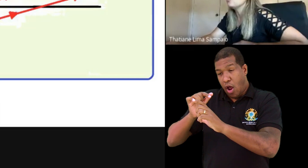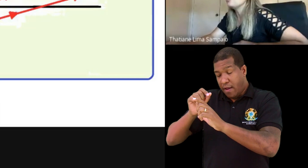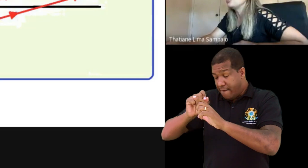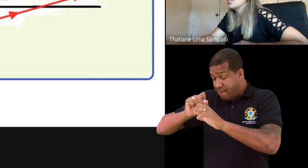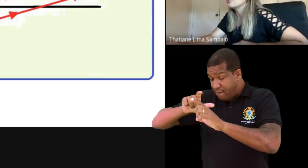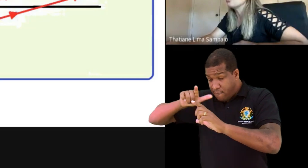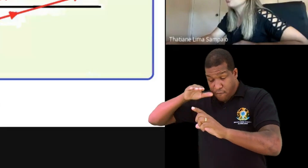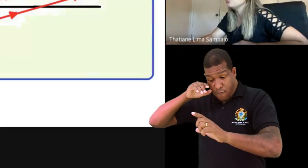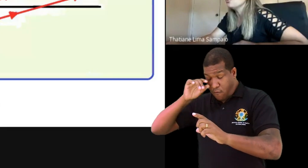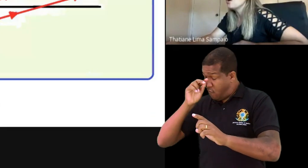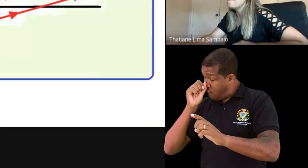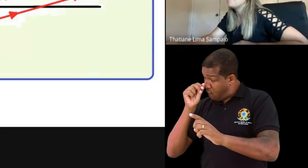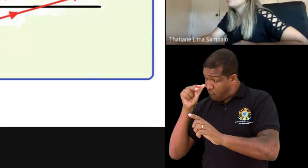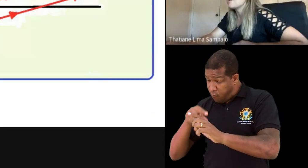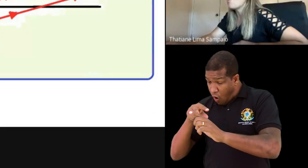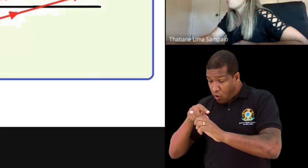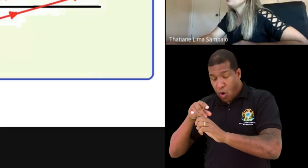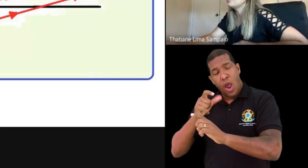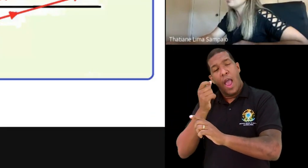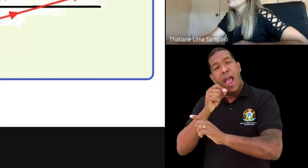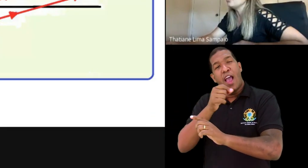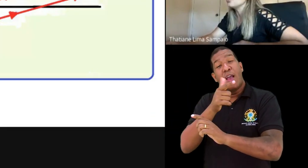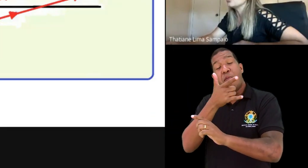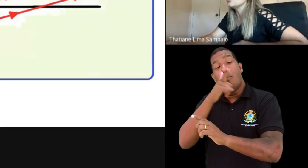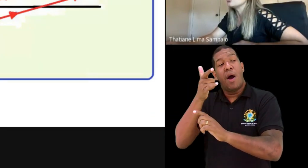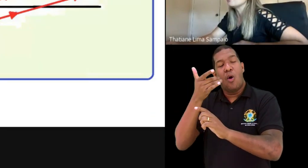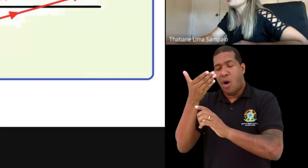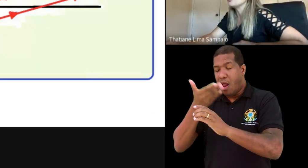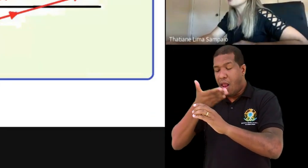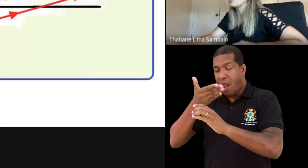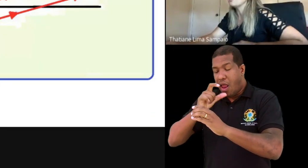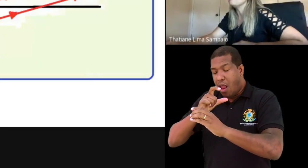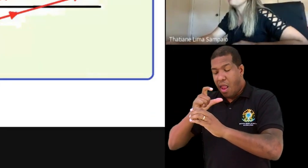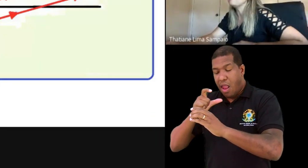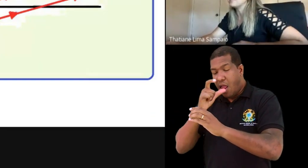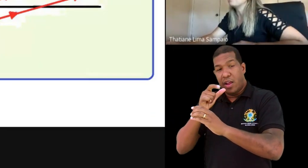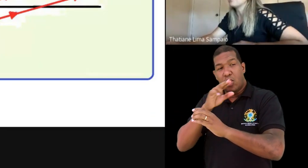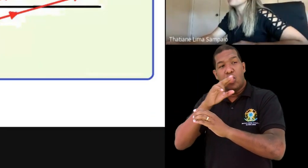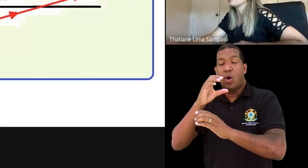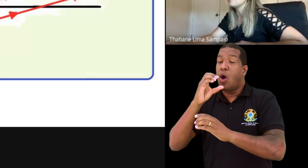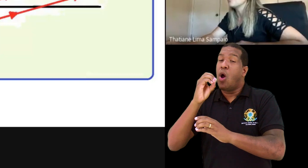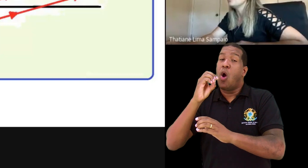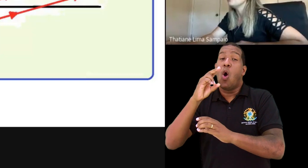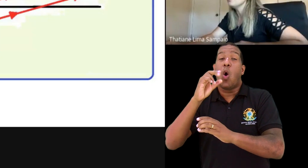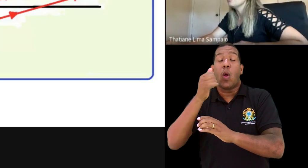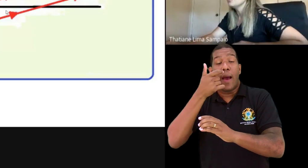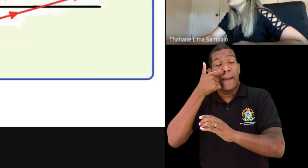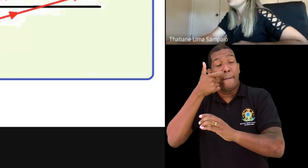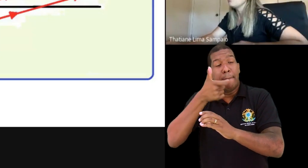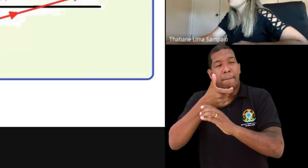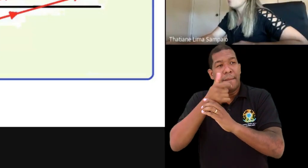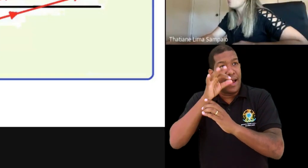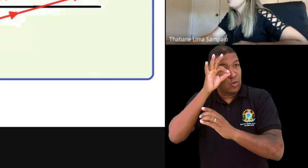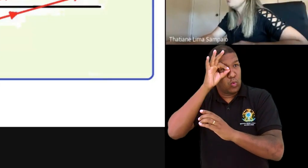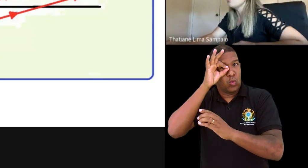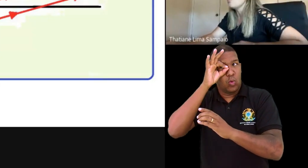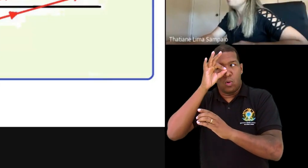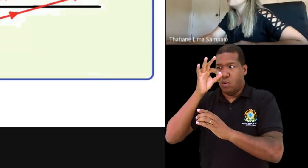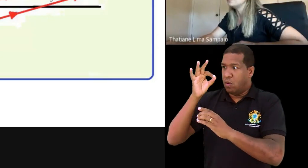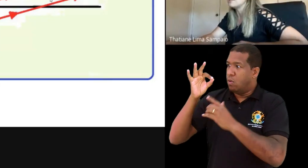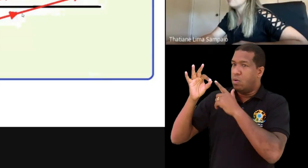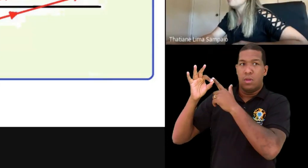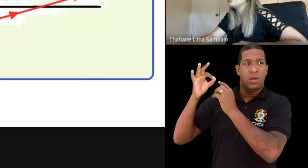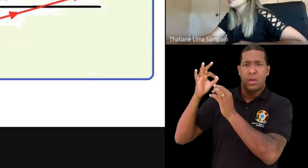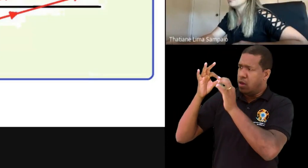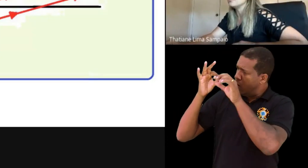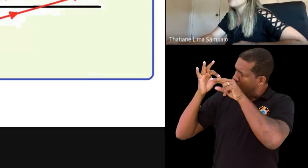ser objeto para uma outra lente, que a gente chama de ocular, próximo ao olho, e o olho